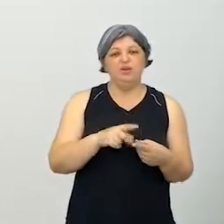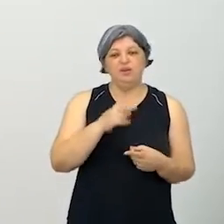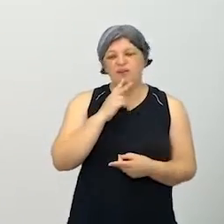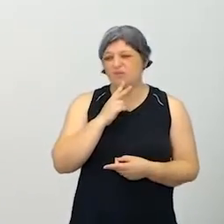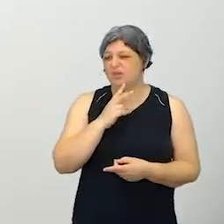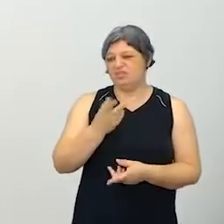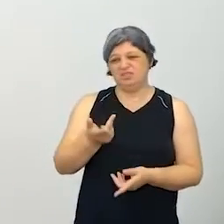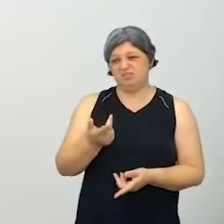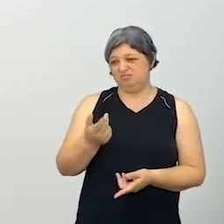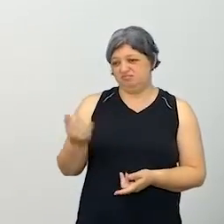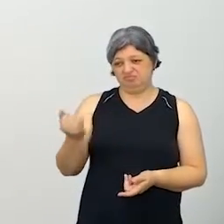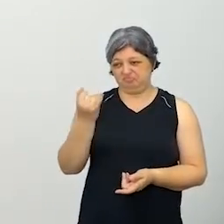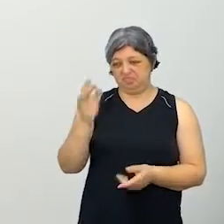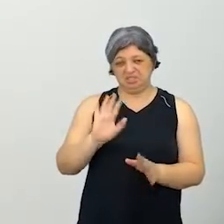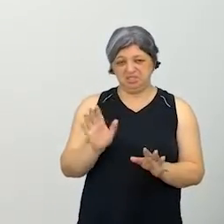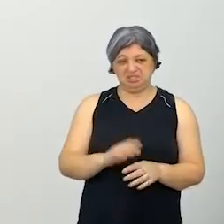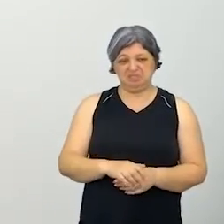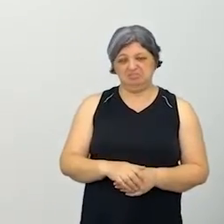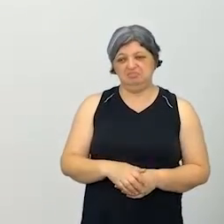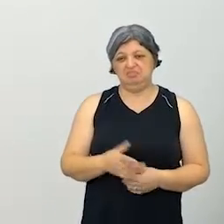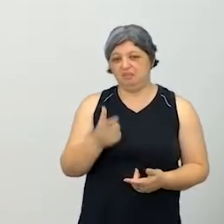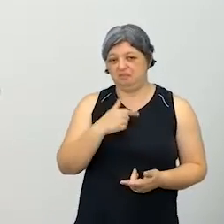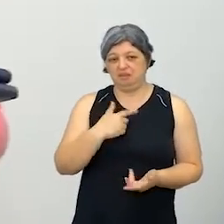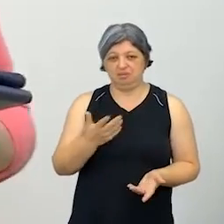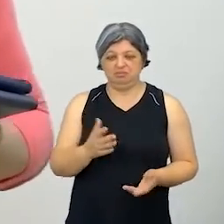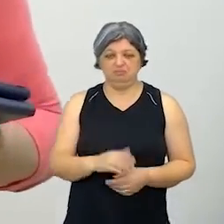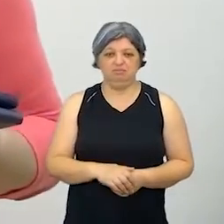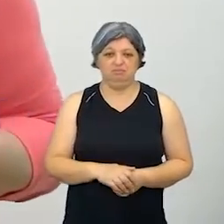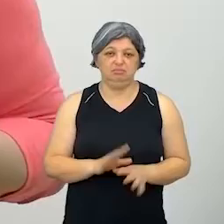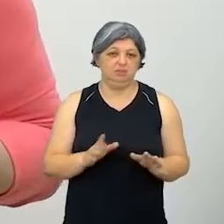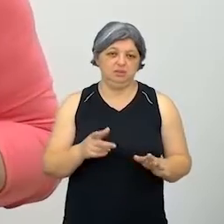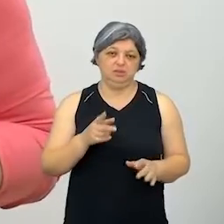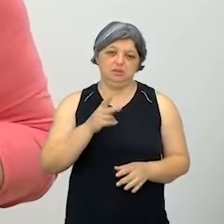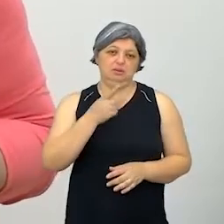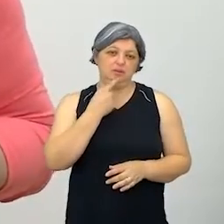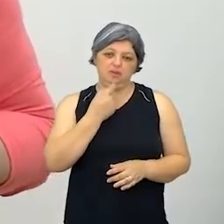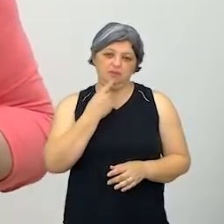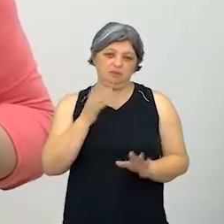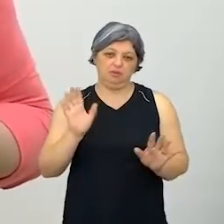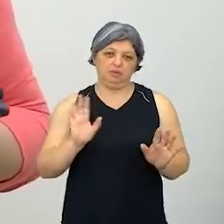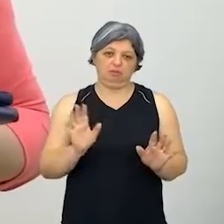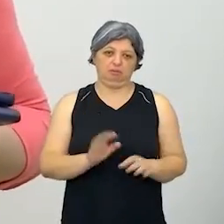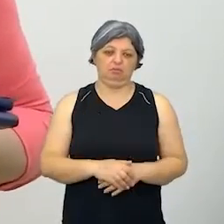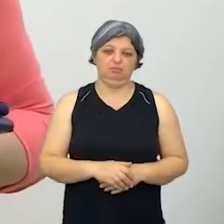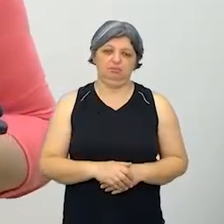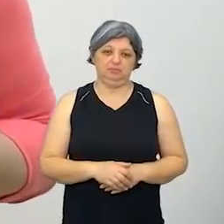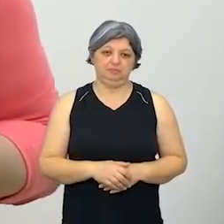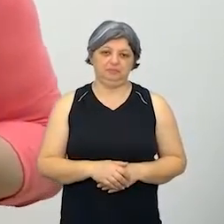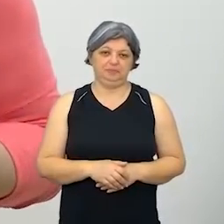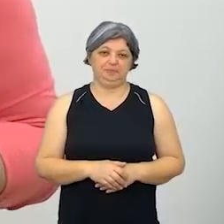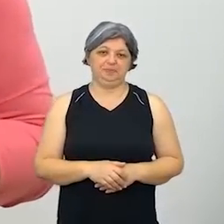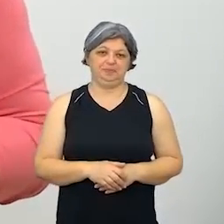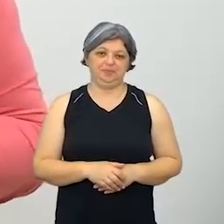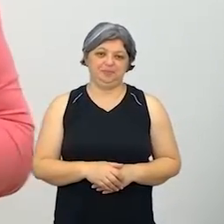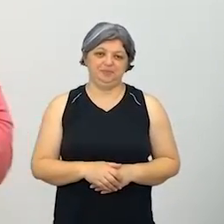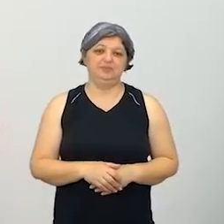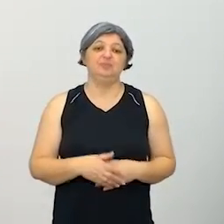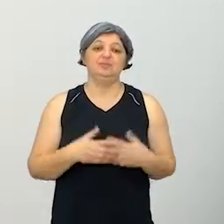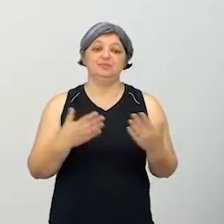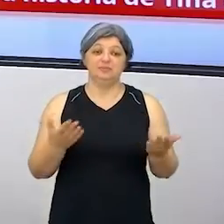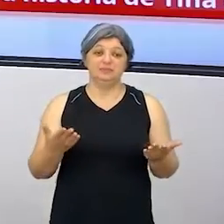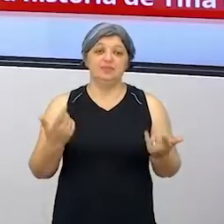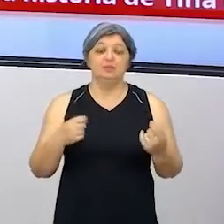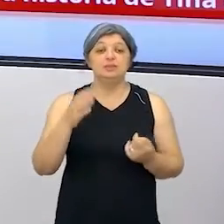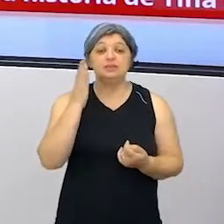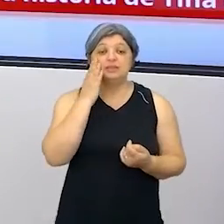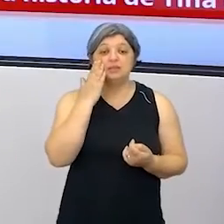já tô brava com você porque o verde é sem graça. Então agora eu não quero saber do vermelho na minha vida tão cedo. Aí a gente precisa